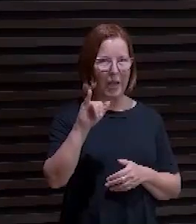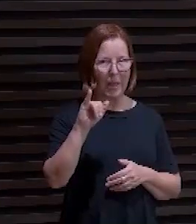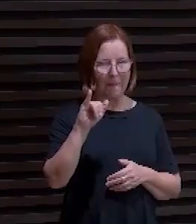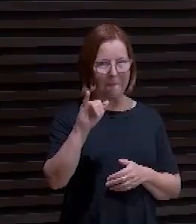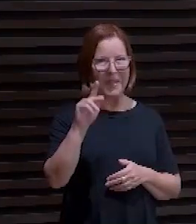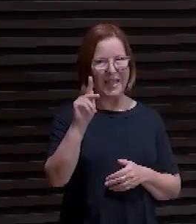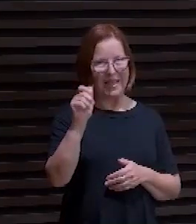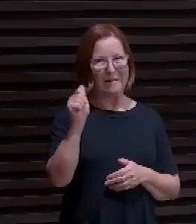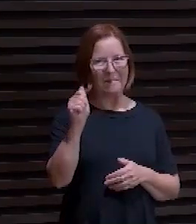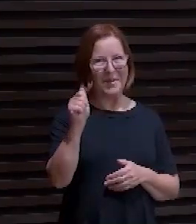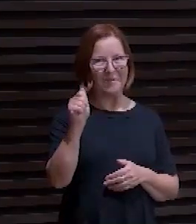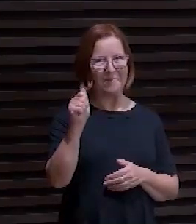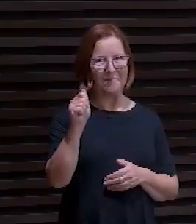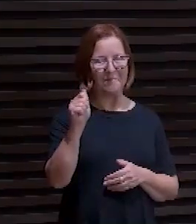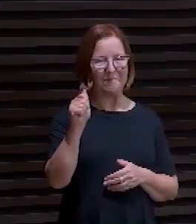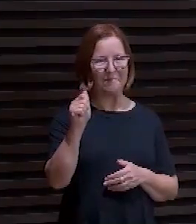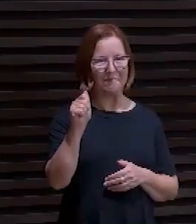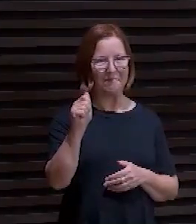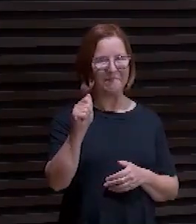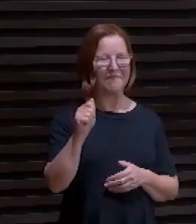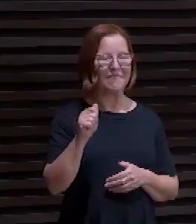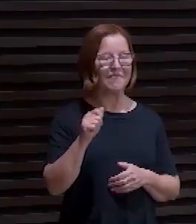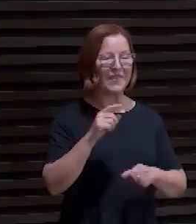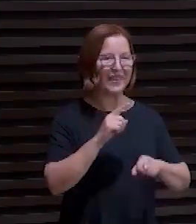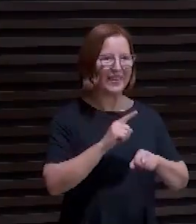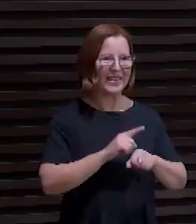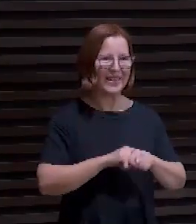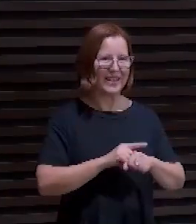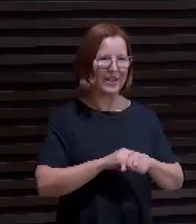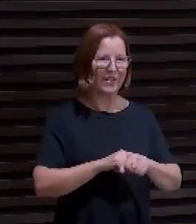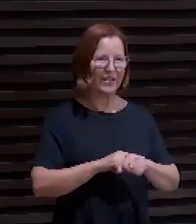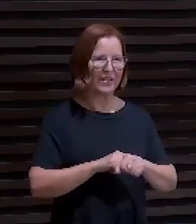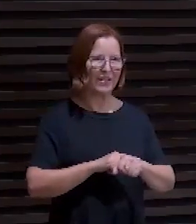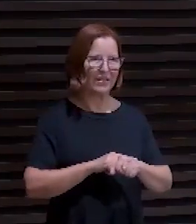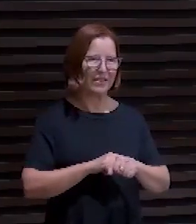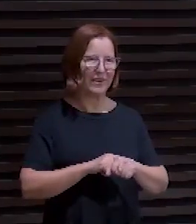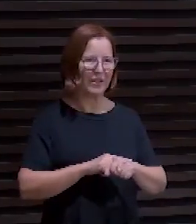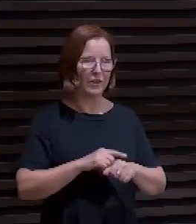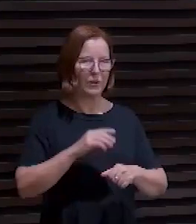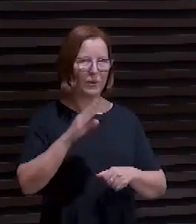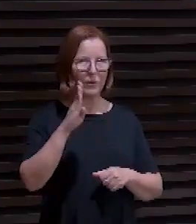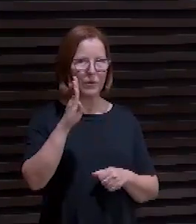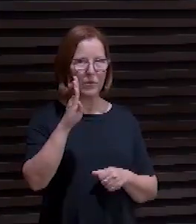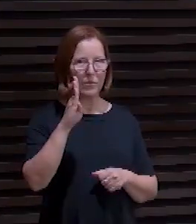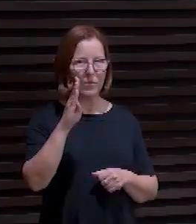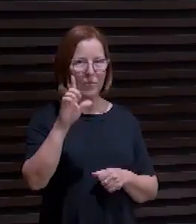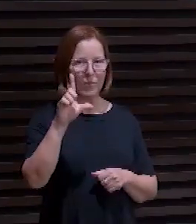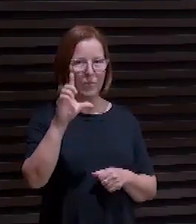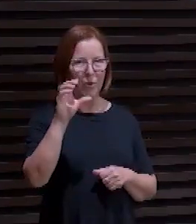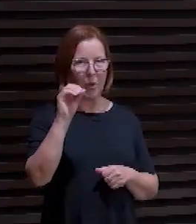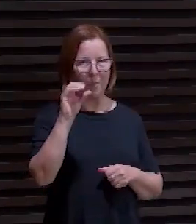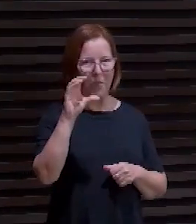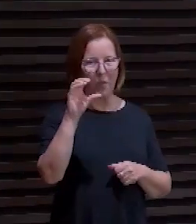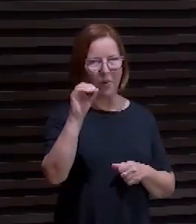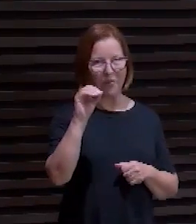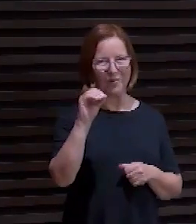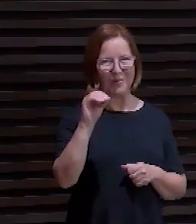Pipa, na hora do bloco do carnaval.